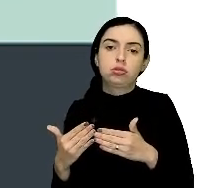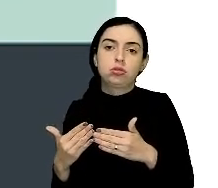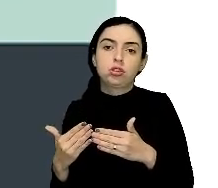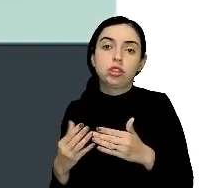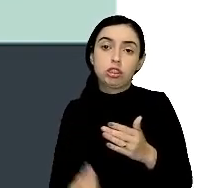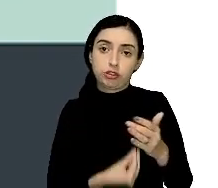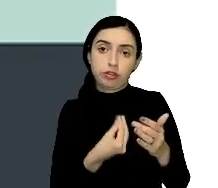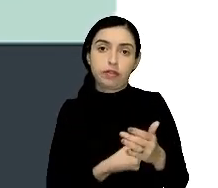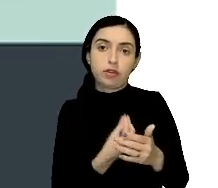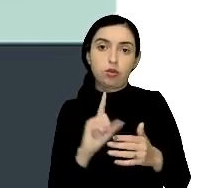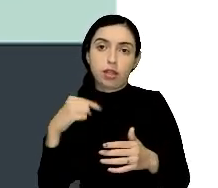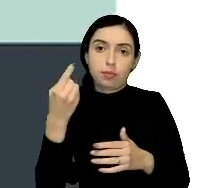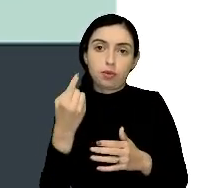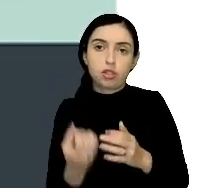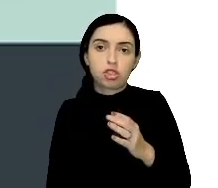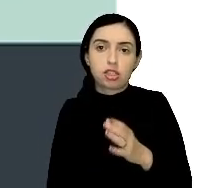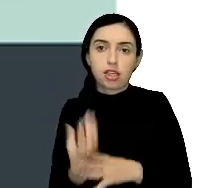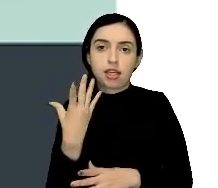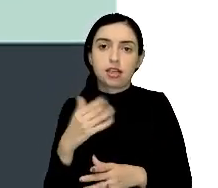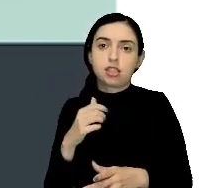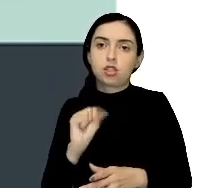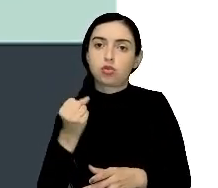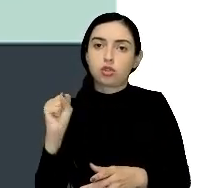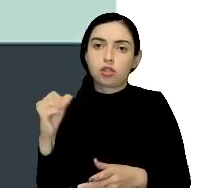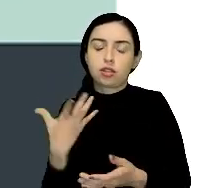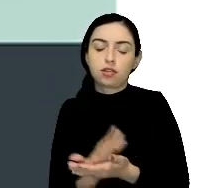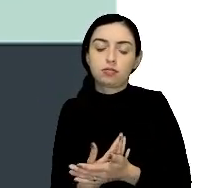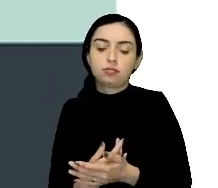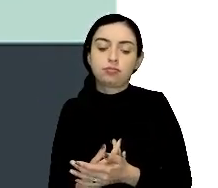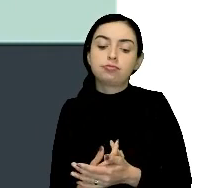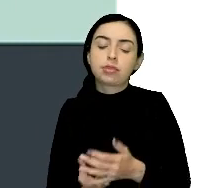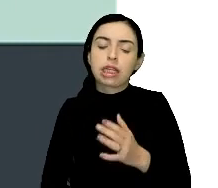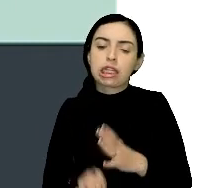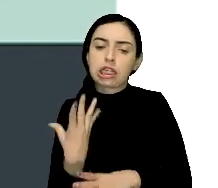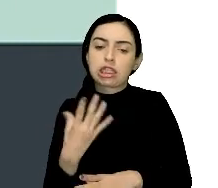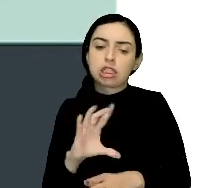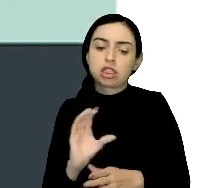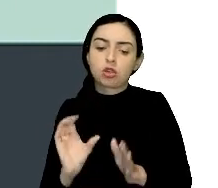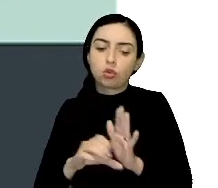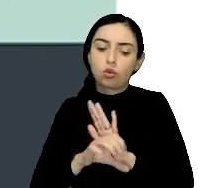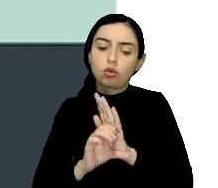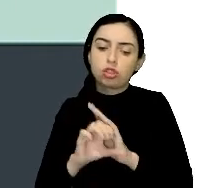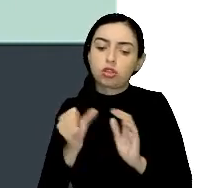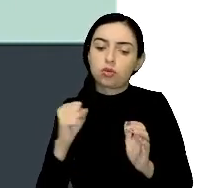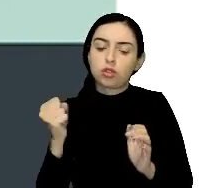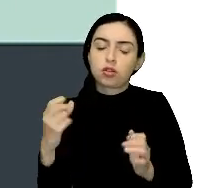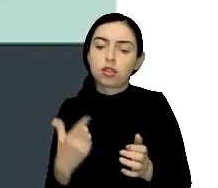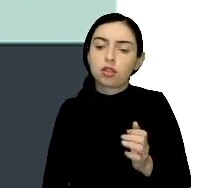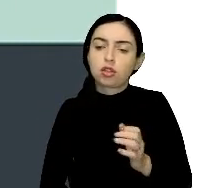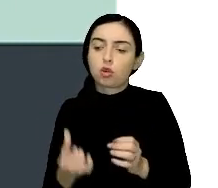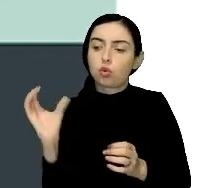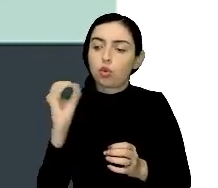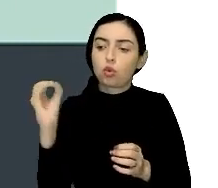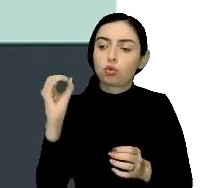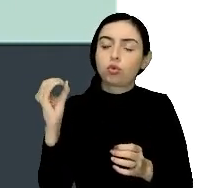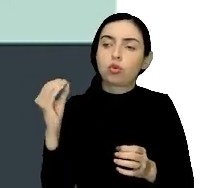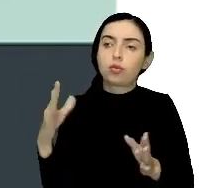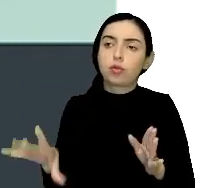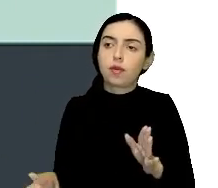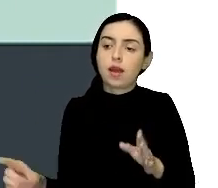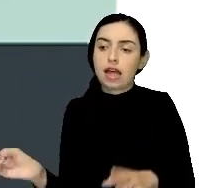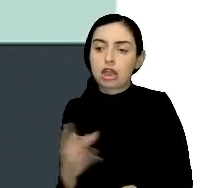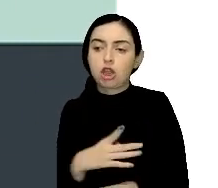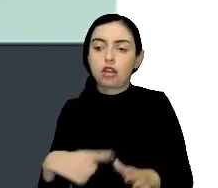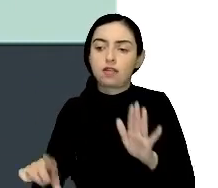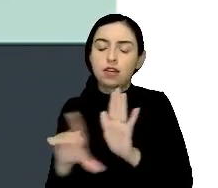sobreviveu pós-Constituição de 88. Então, a Constituição de 88 veio em outubro daquele ano, e essa nova lei entrou em